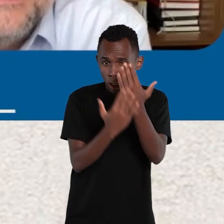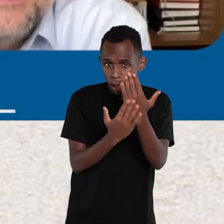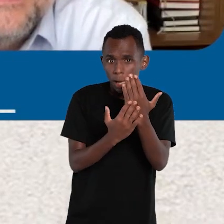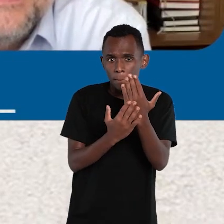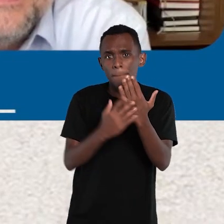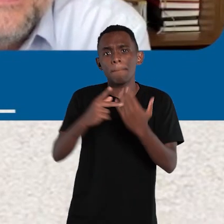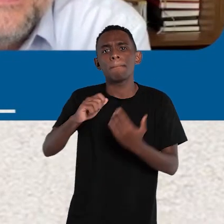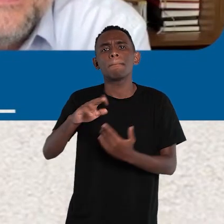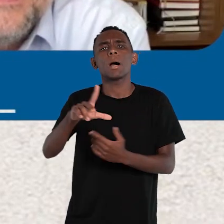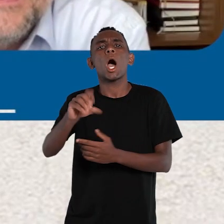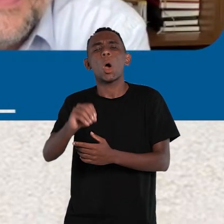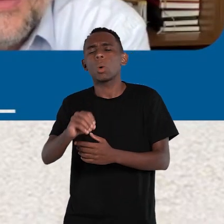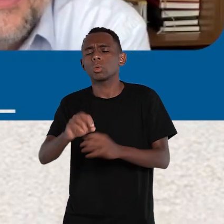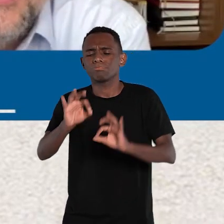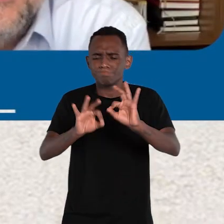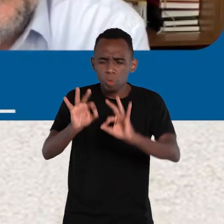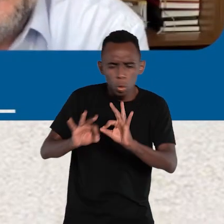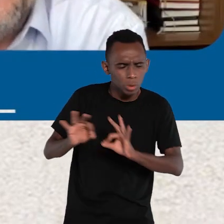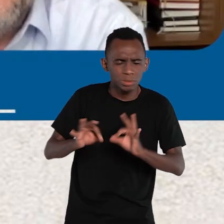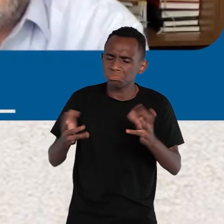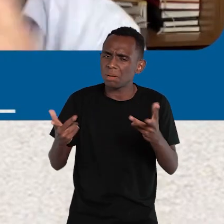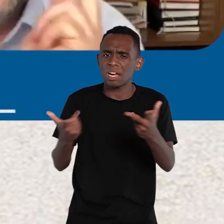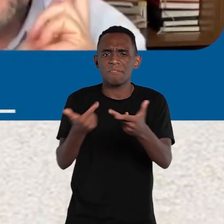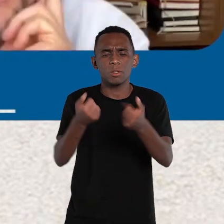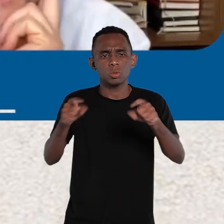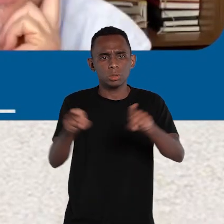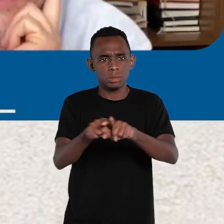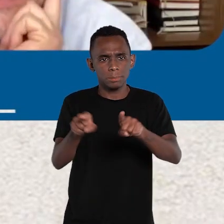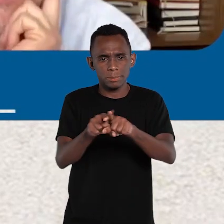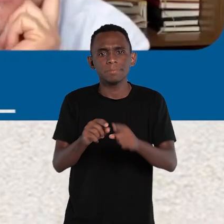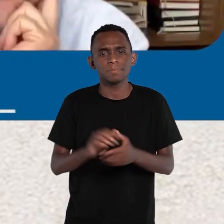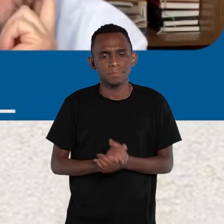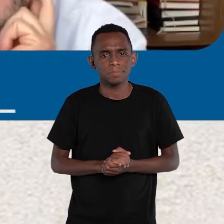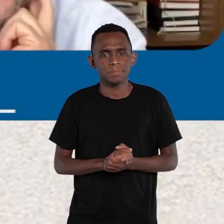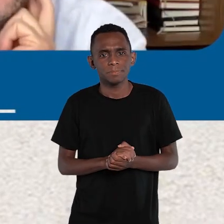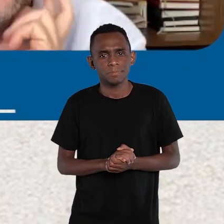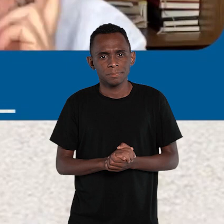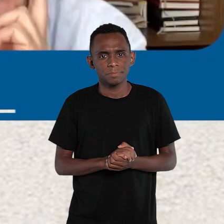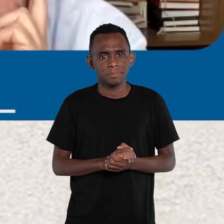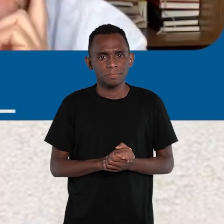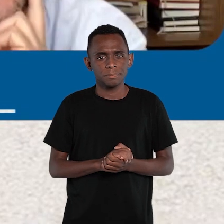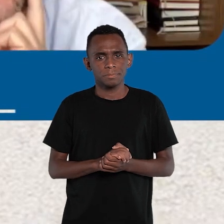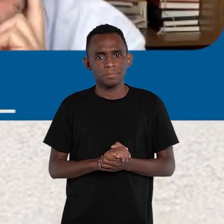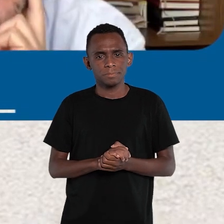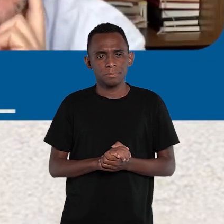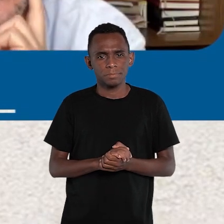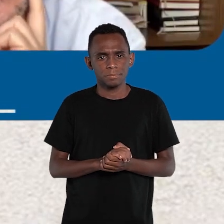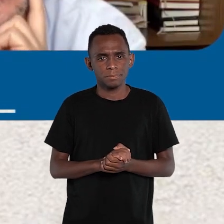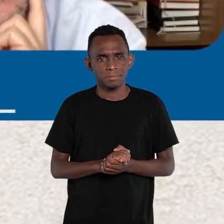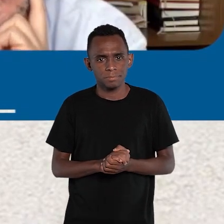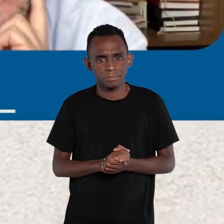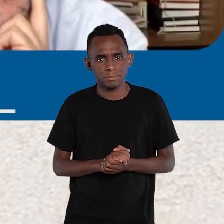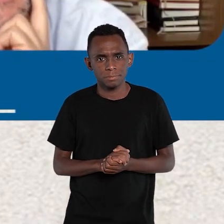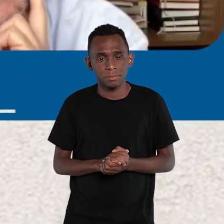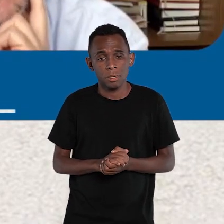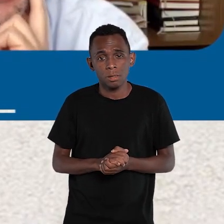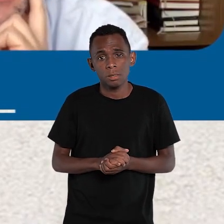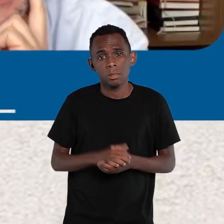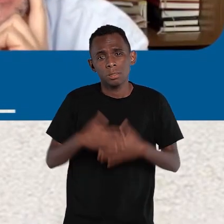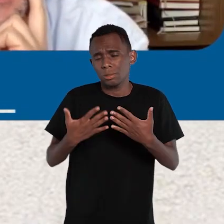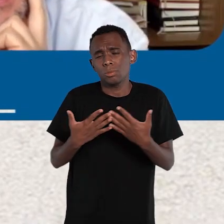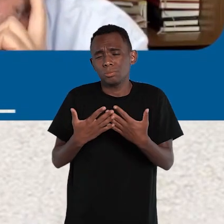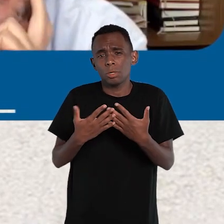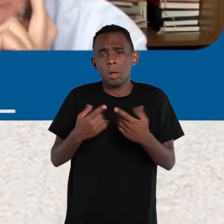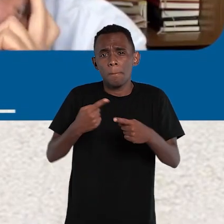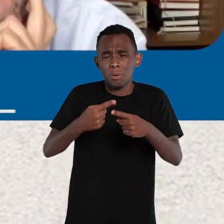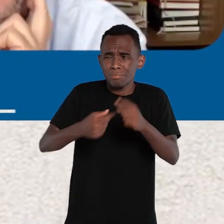Paulo Roberto Pires. E a gente não precisa dizer nada, só falar um pós-fácil. Ele fez um pós-fácil. Ele fez um pós-fácil. Um pós-fácil também? Aqui, né?